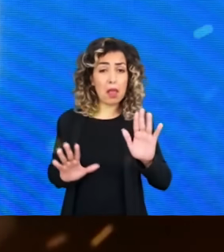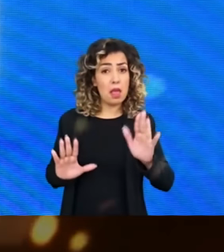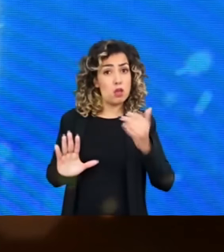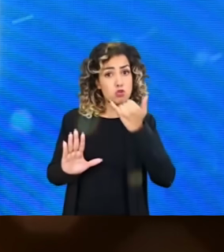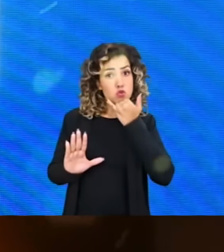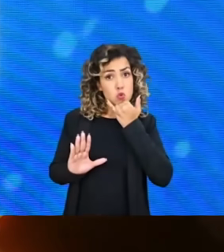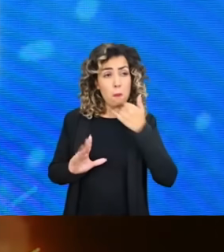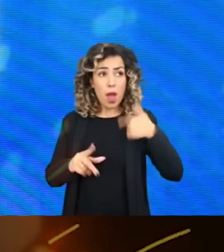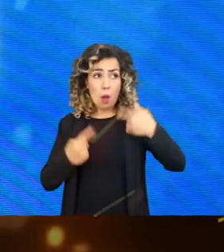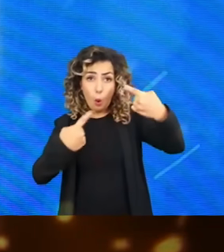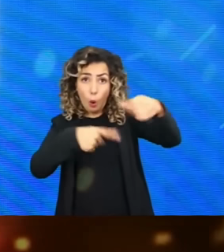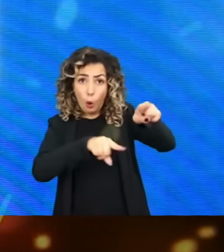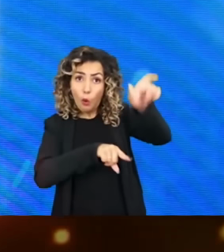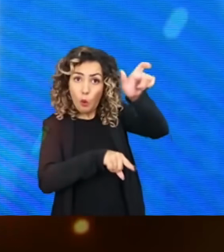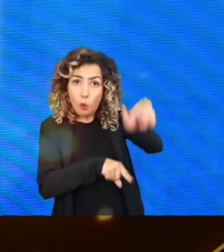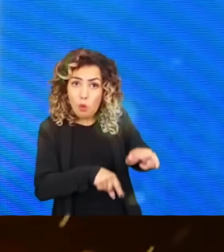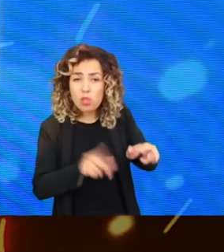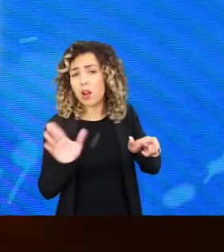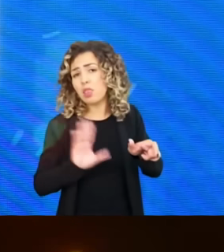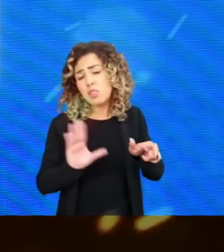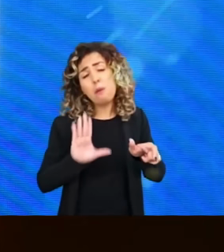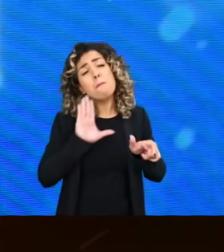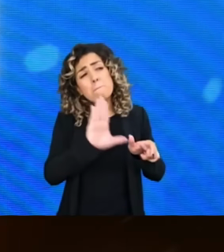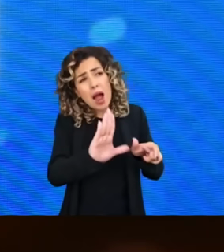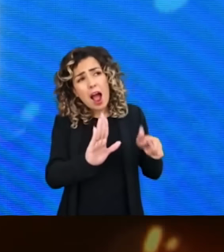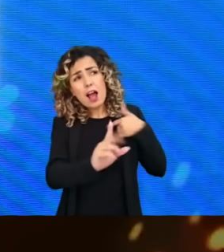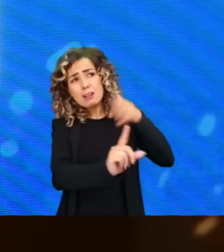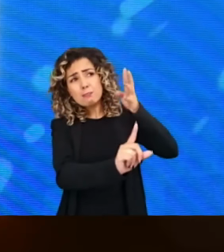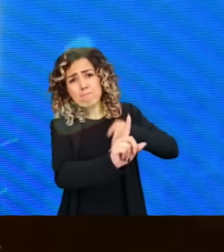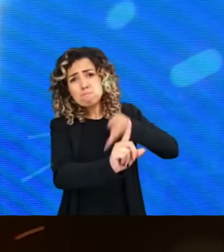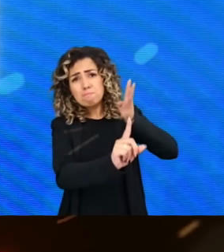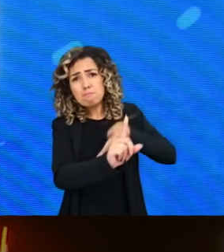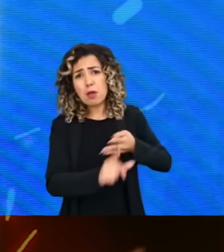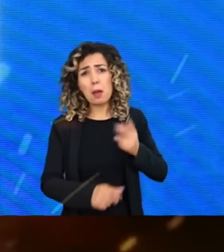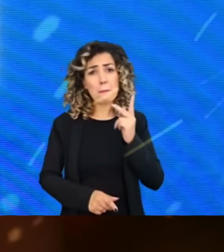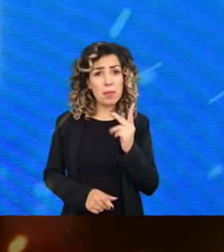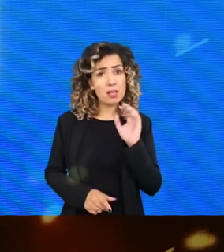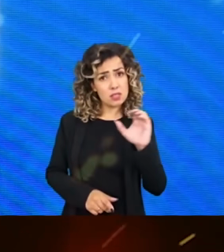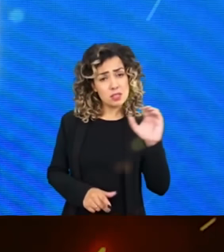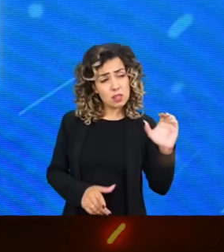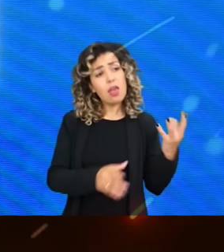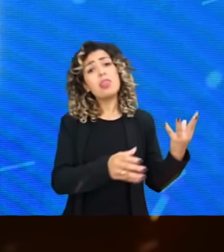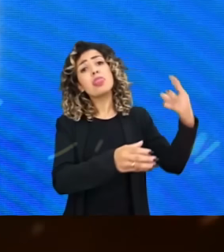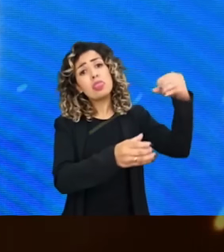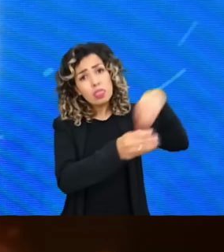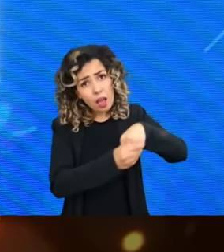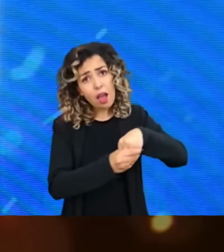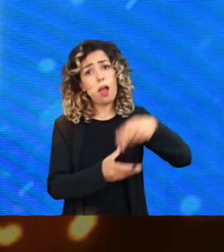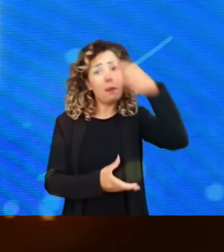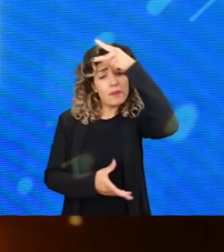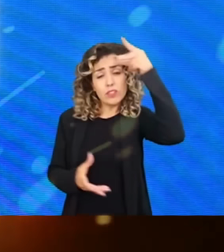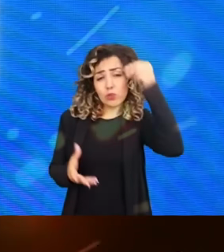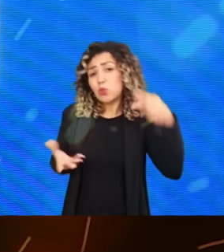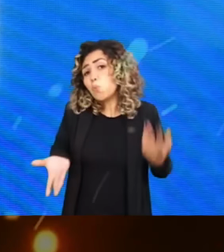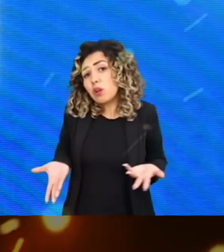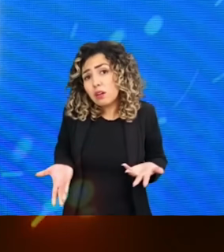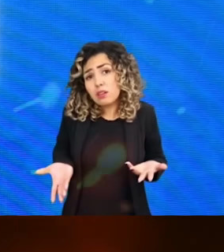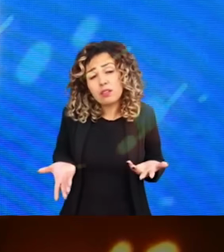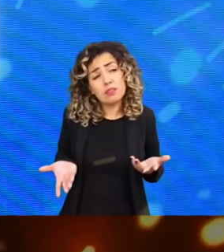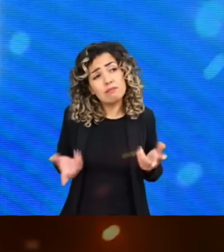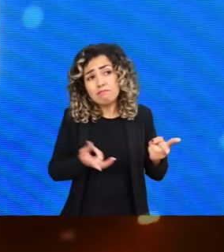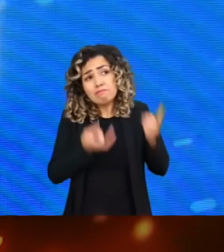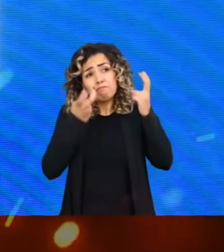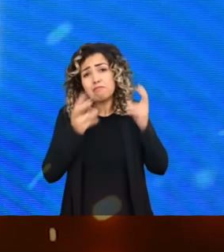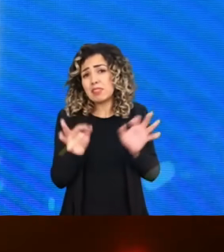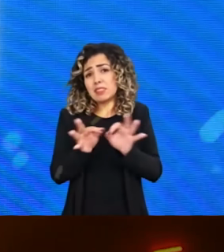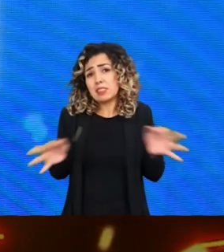mas mas a gente sabe que tá infiltrado o PCC em tantas áreas dentro do dessa Prefeitura é muito simples ess de Queiroz